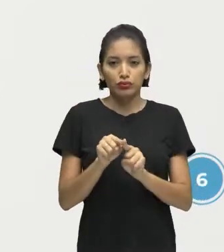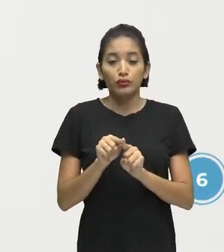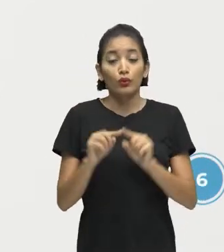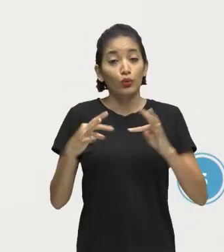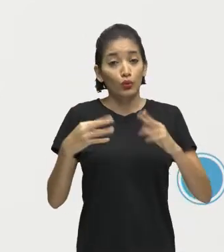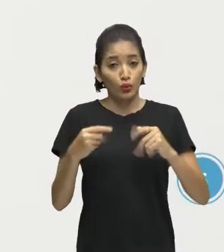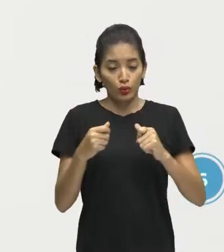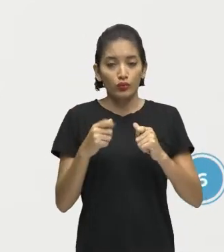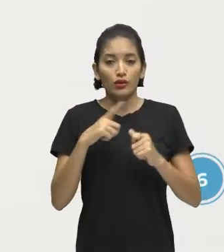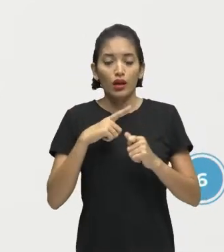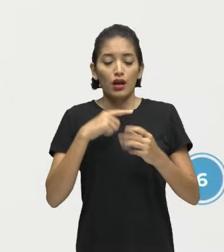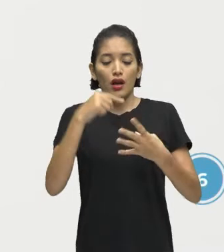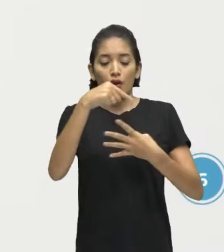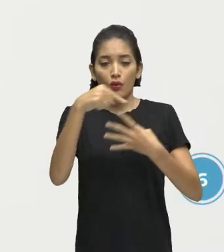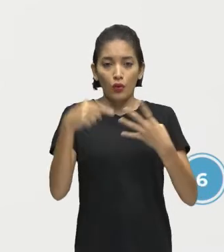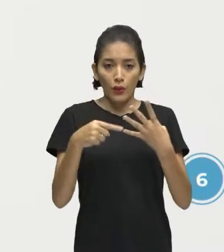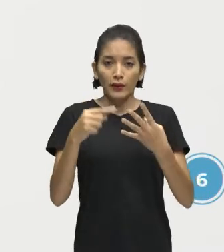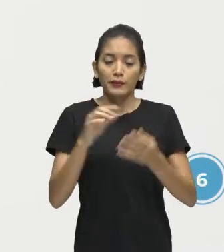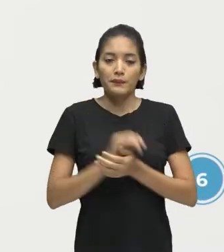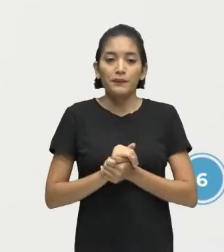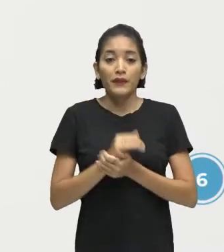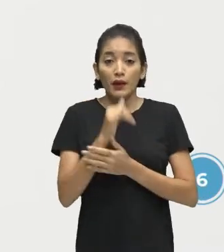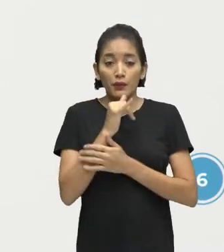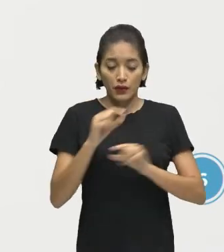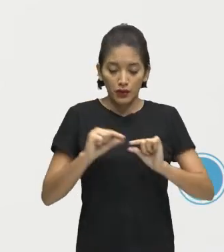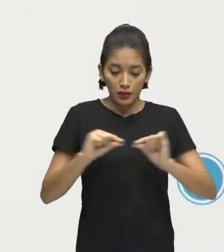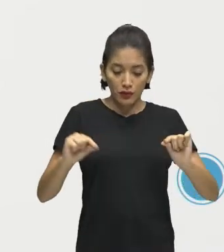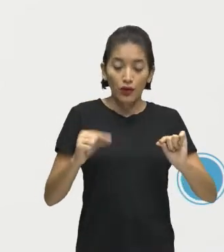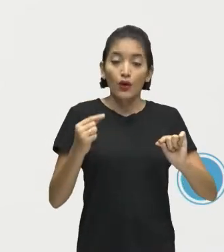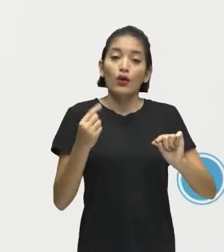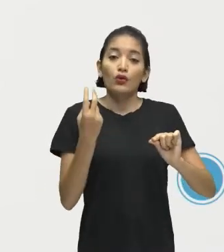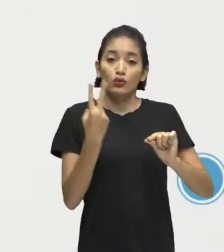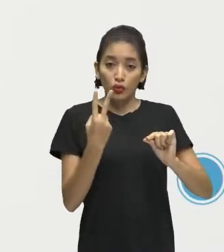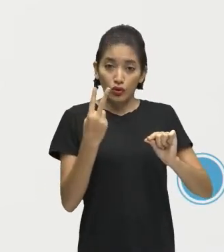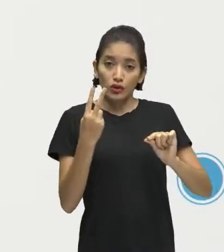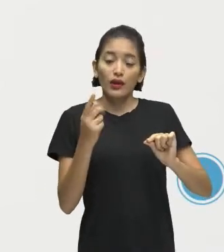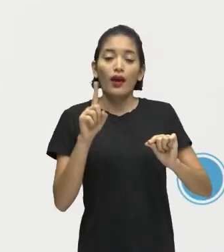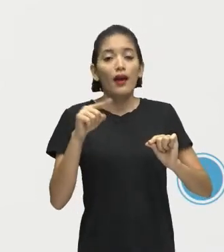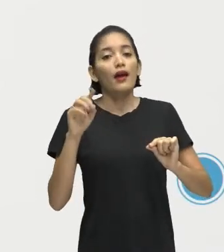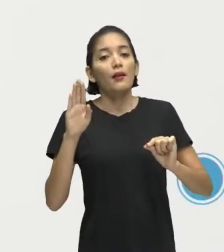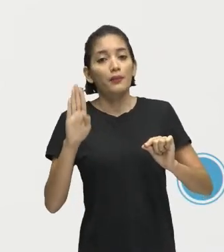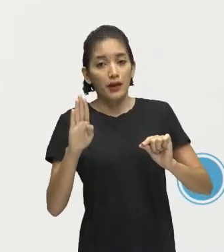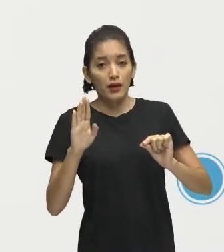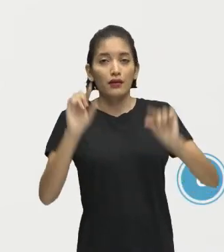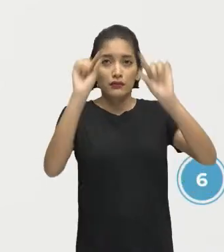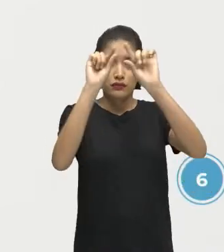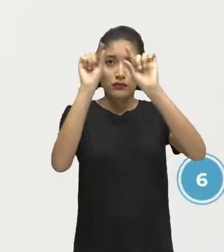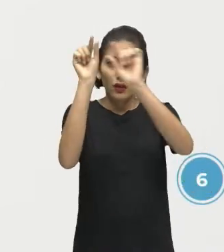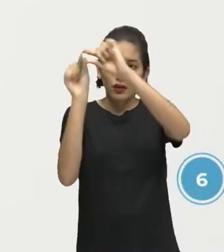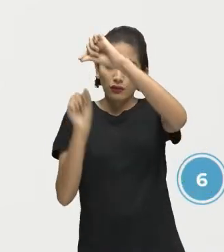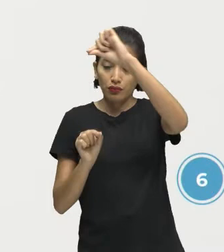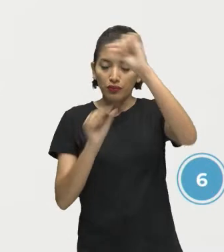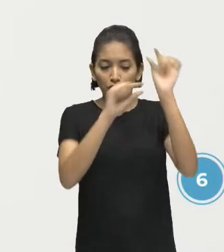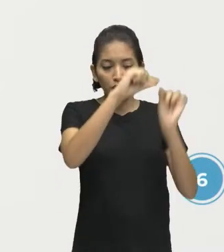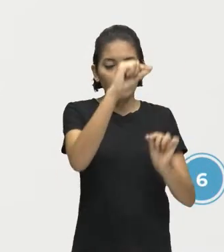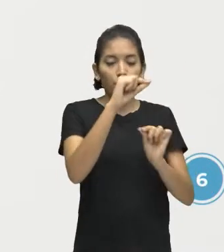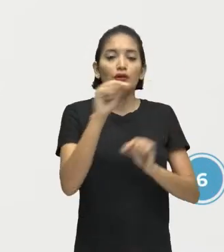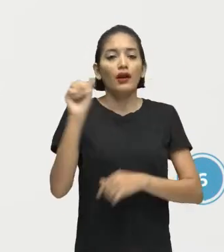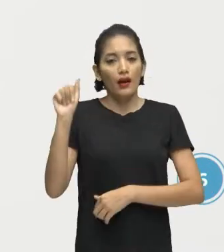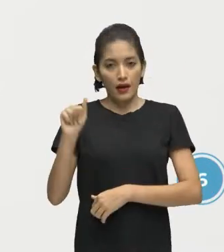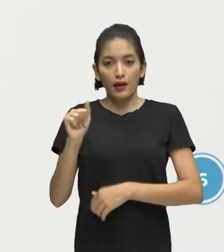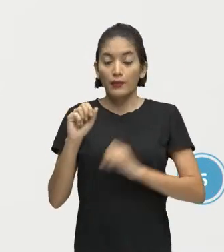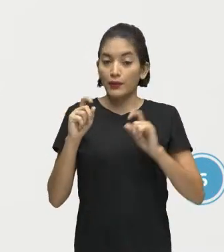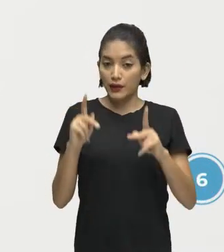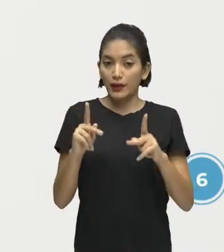Temos 4 medidas, 2 medidas que medem A e 2 medidas que medem B. Então, o perímetro, a gente vai somar todos